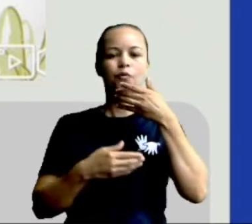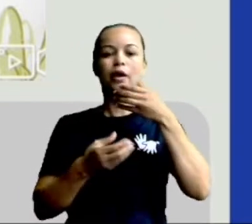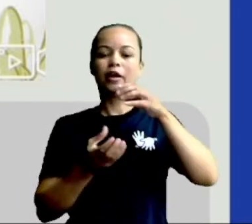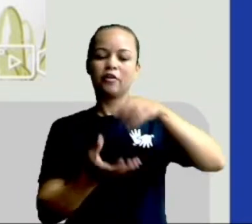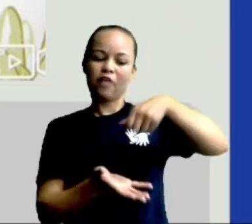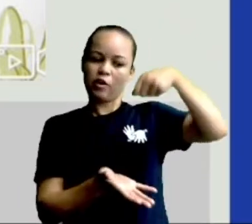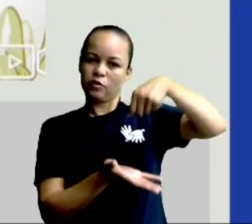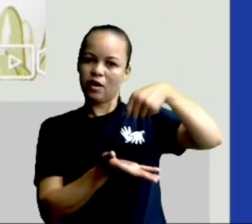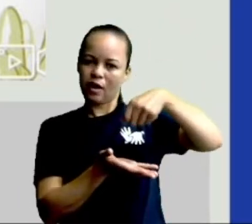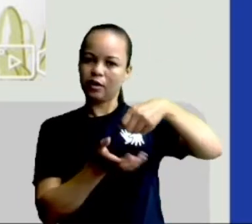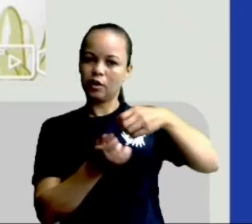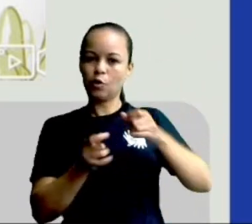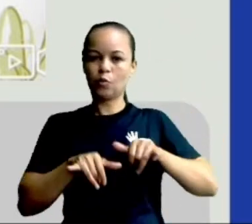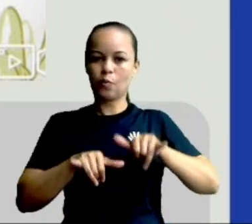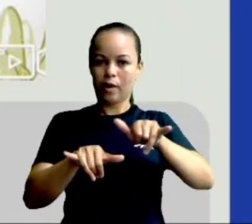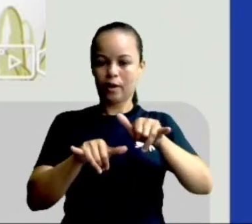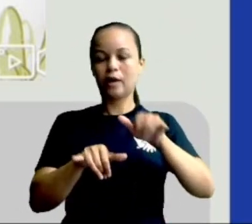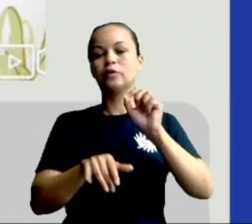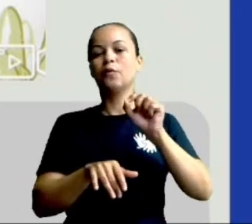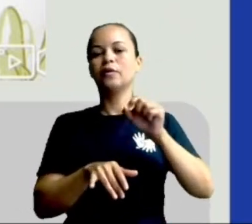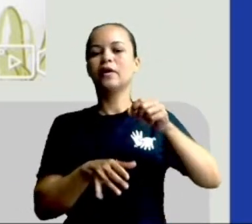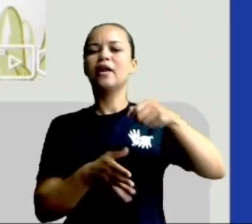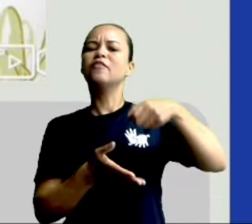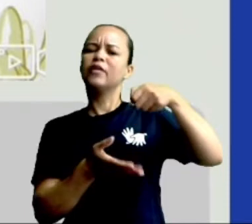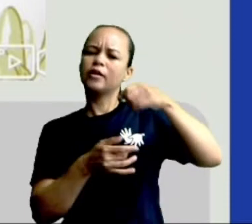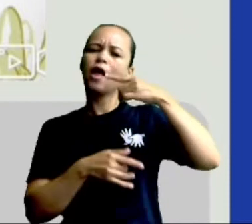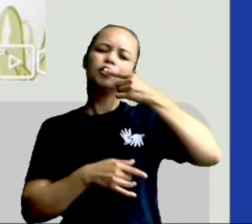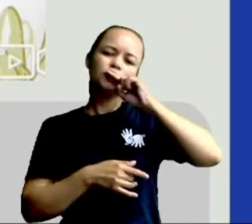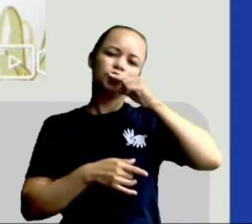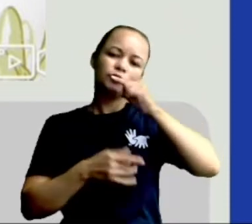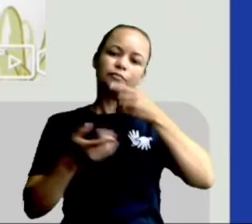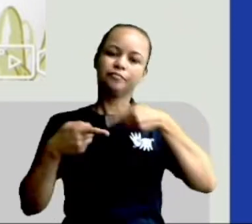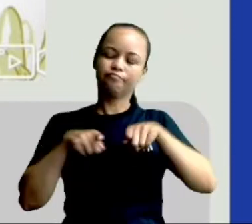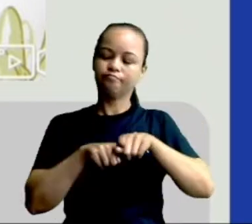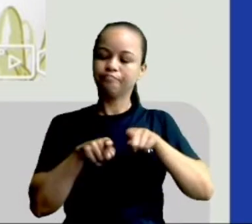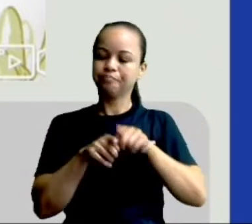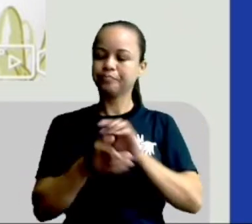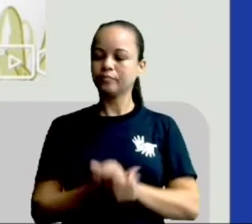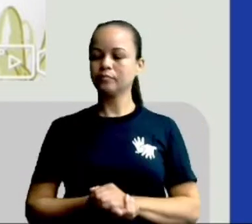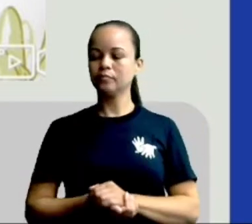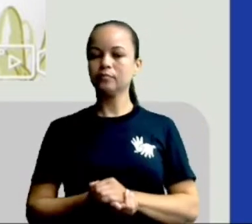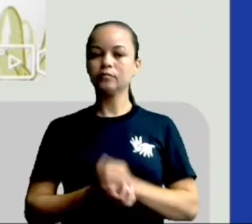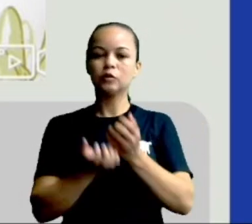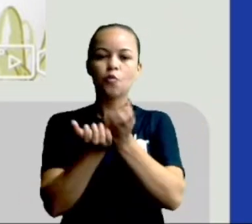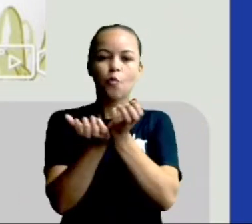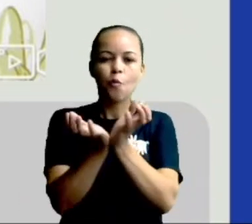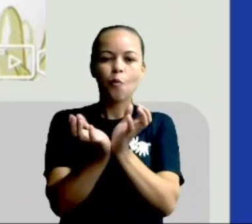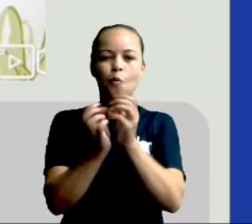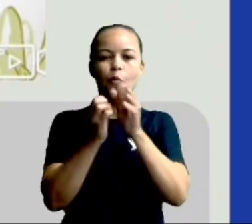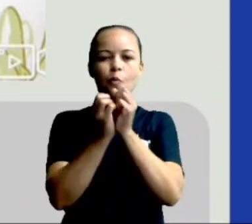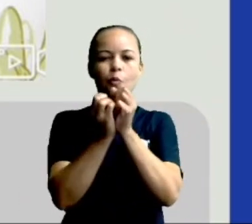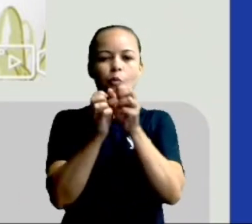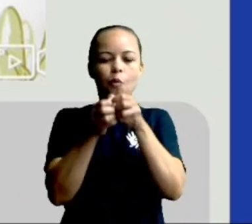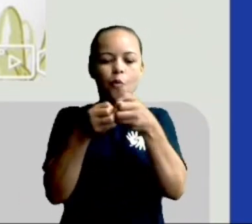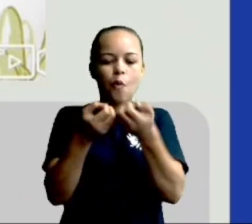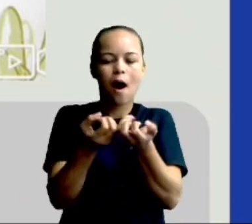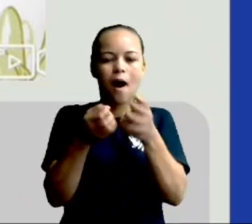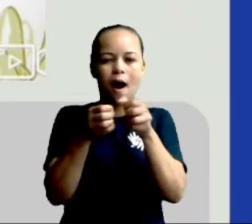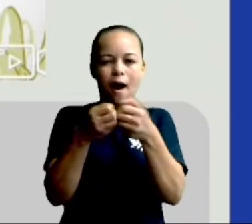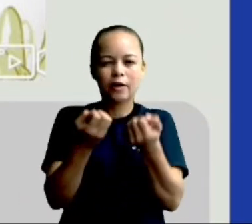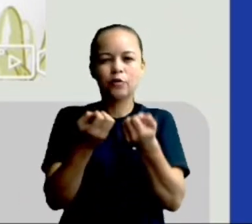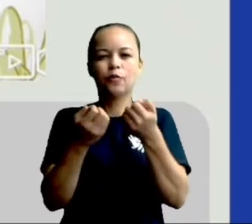pacotinho ali no mercado, ele vem da cana-de-açúcar, isso mesmo. O alho que a mamãe usa aí para temperar um feijão,